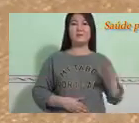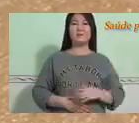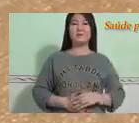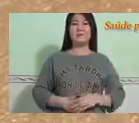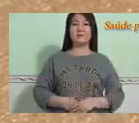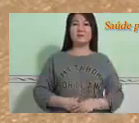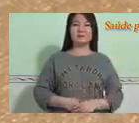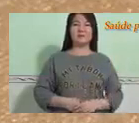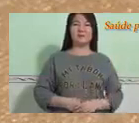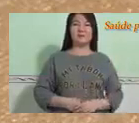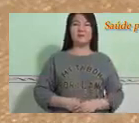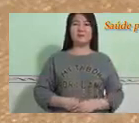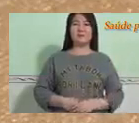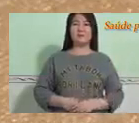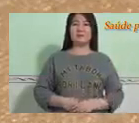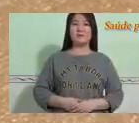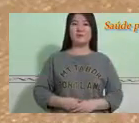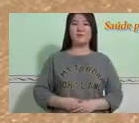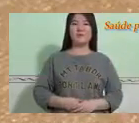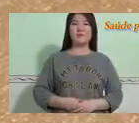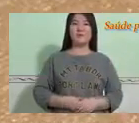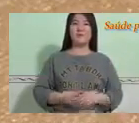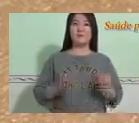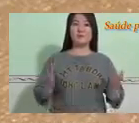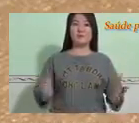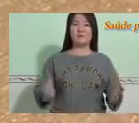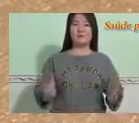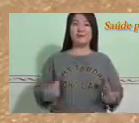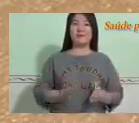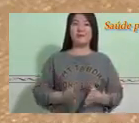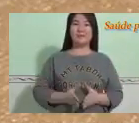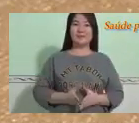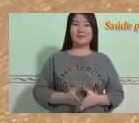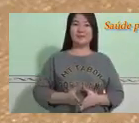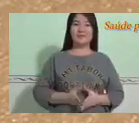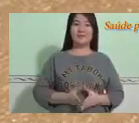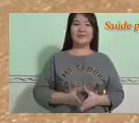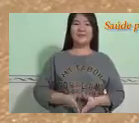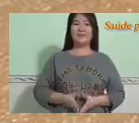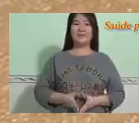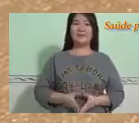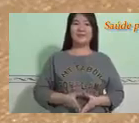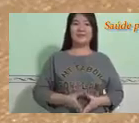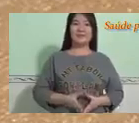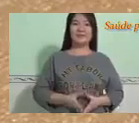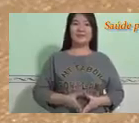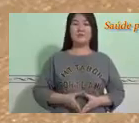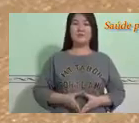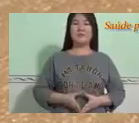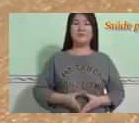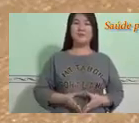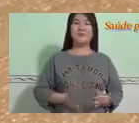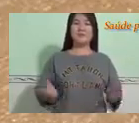primeiros 2 meses. Piercing no dedo. 2. É importante usar luvas quando for usar produtos de